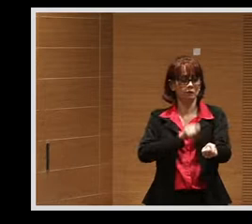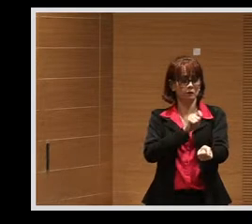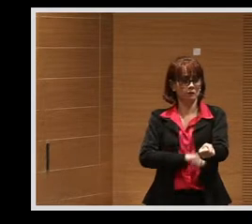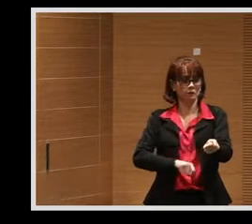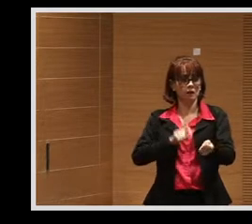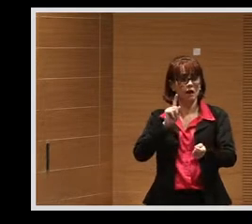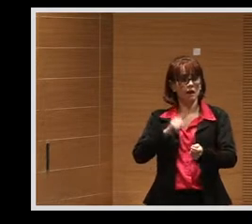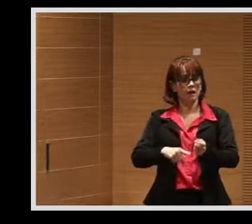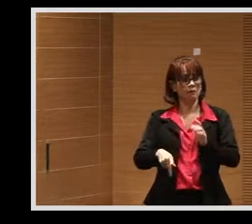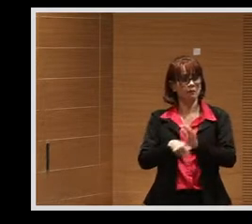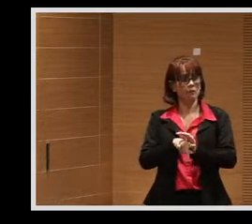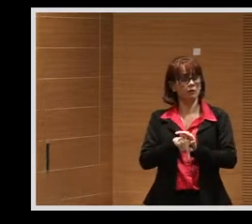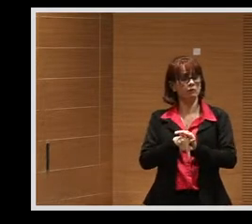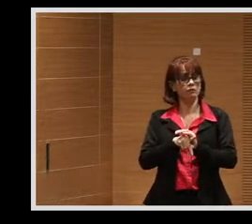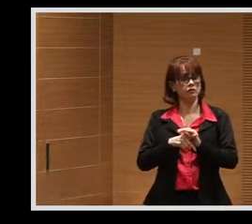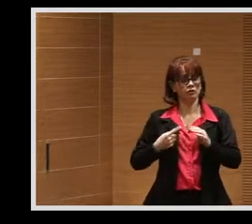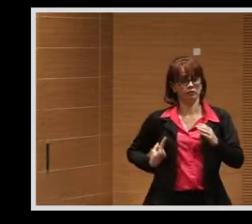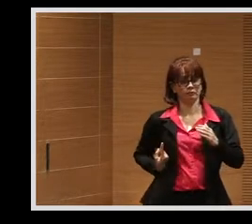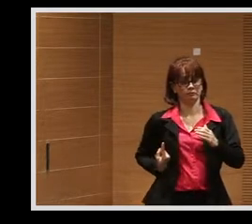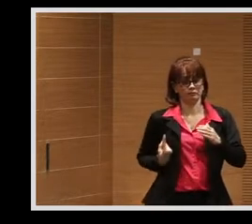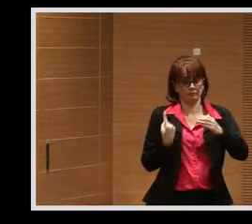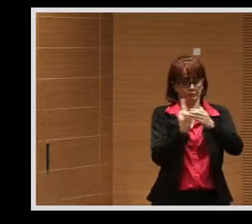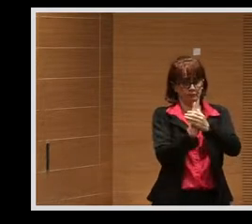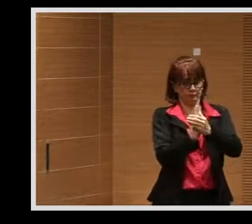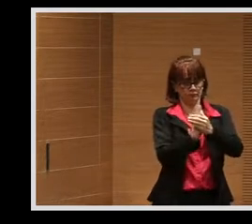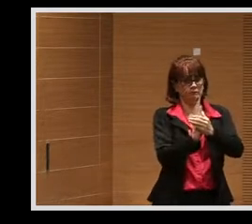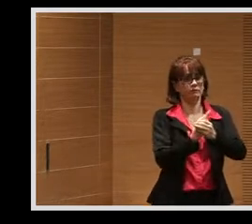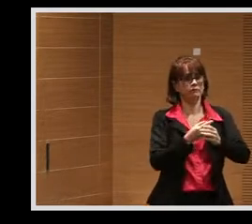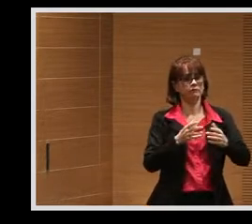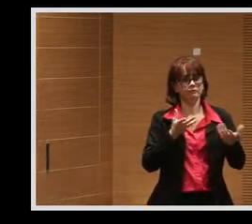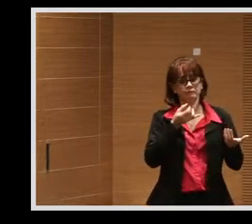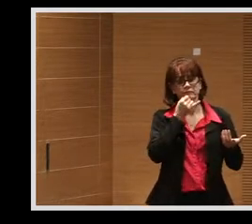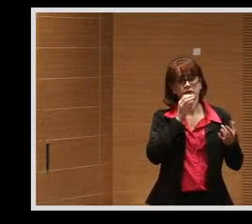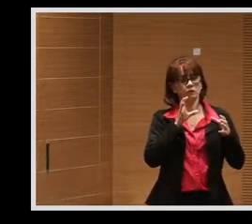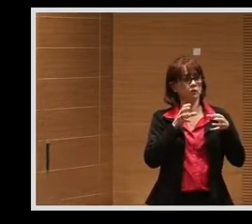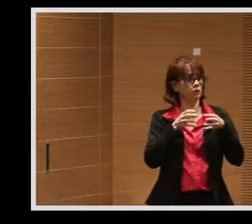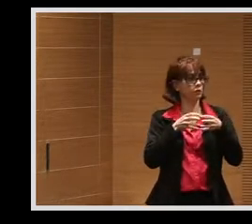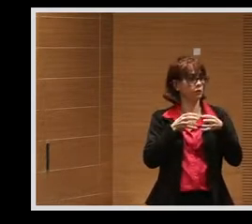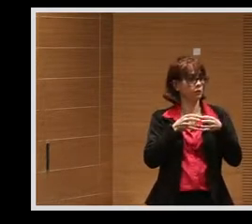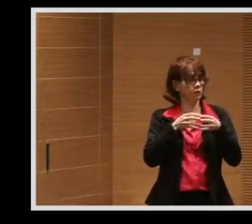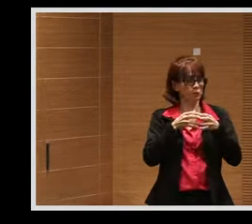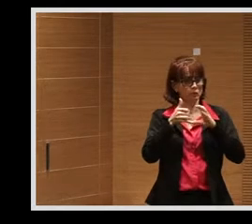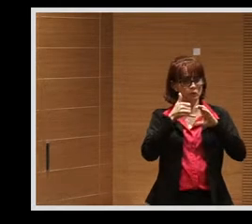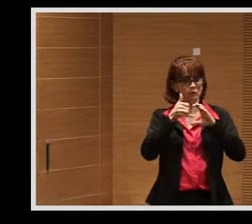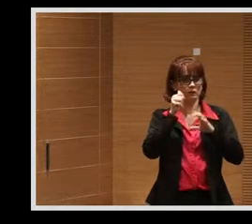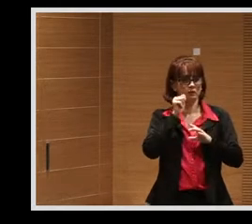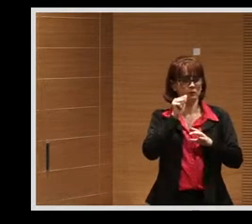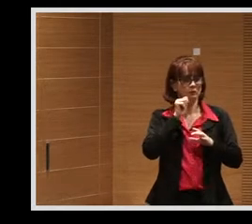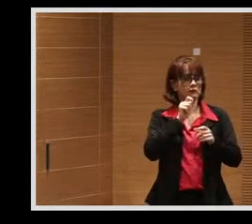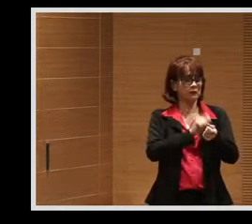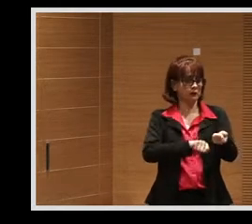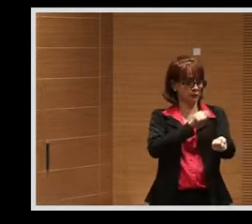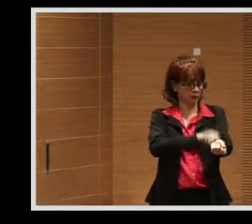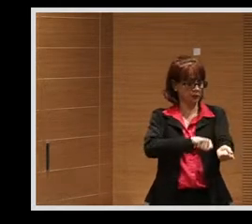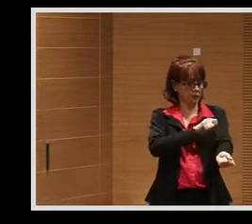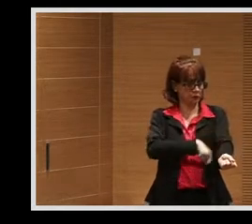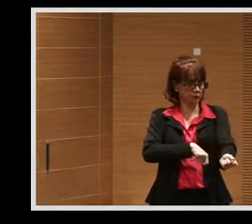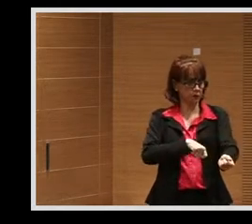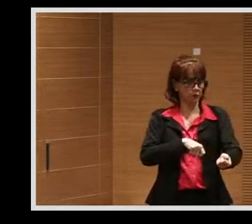a um grupo. É quase um ritual de entrada num grupo, o grupo de WhatsApp das meninas que se cortam, ela